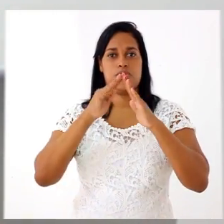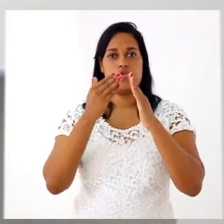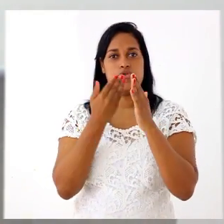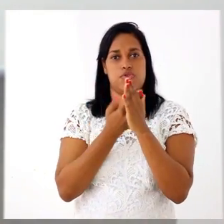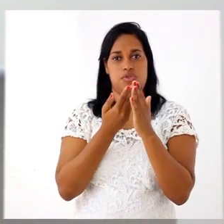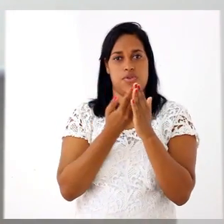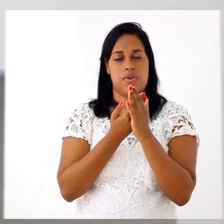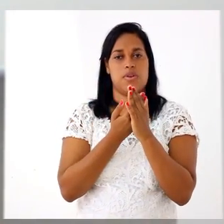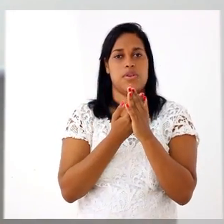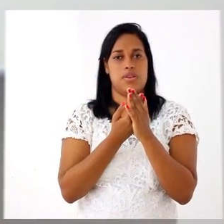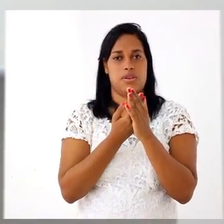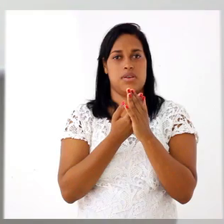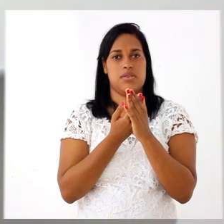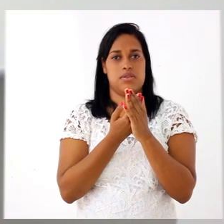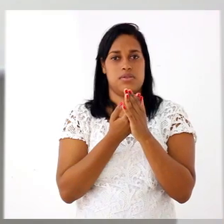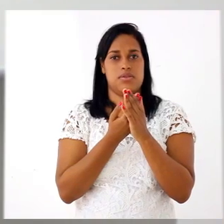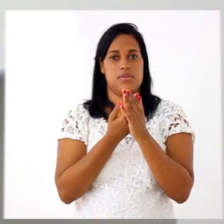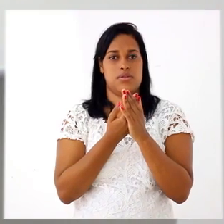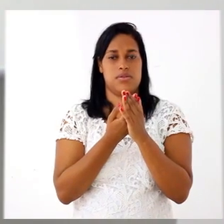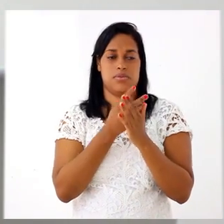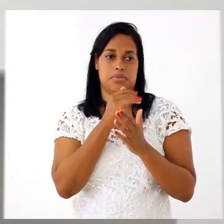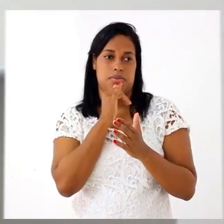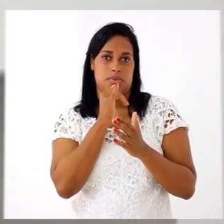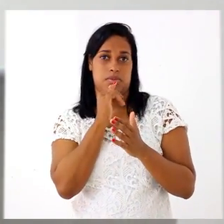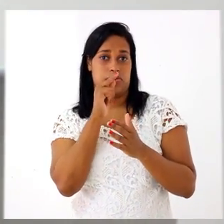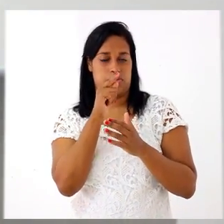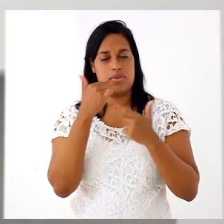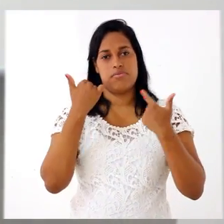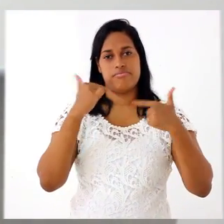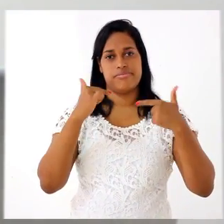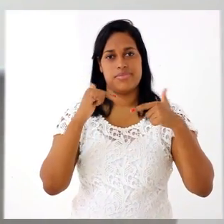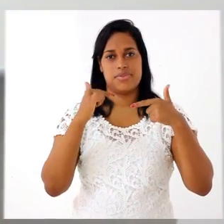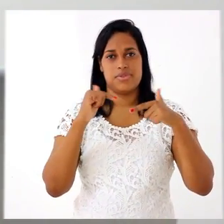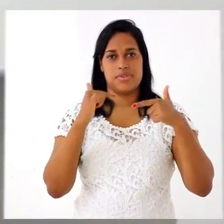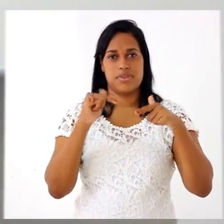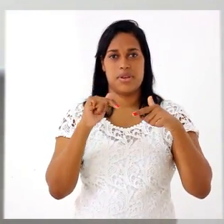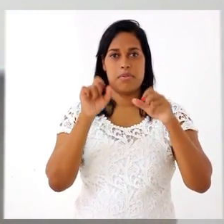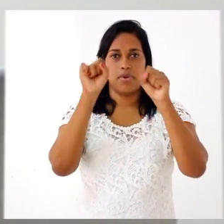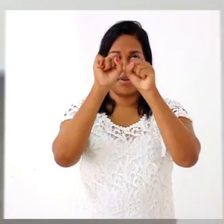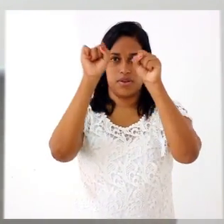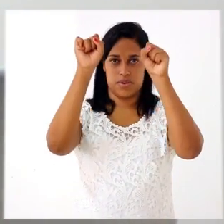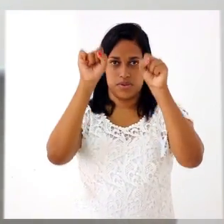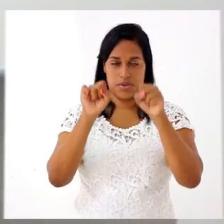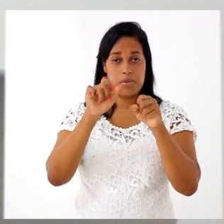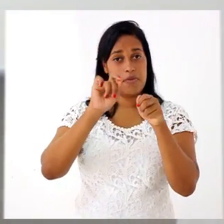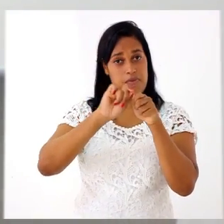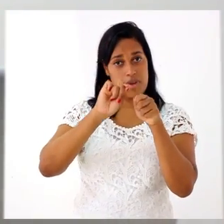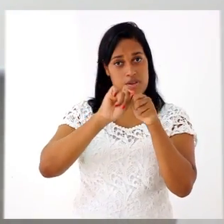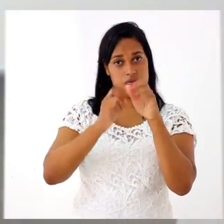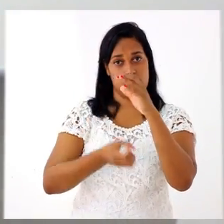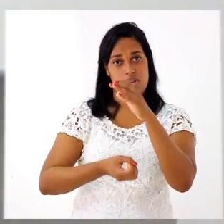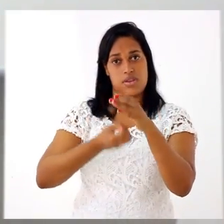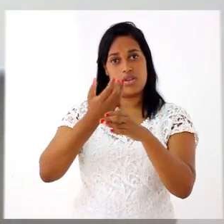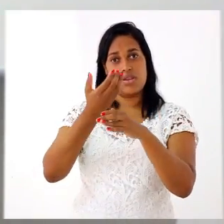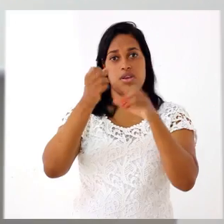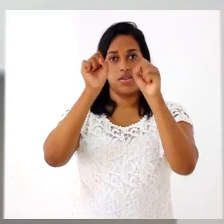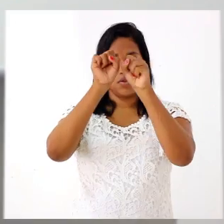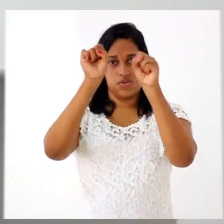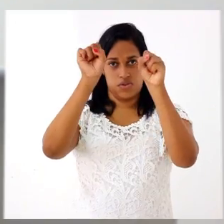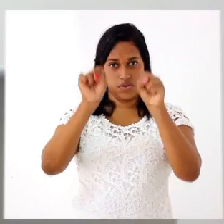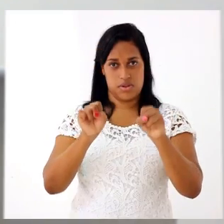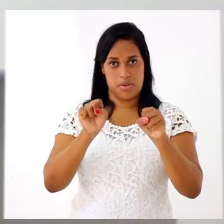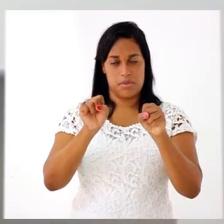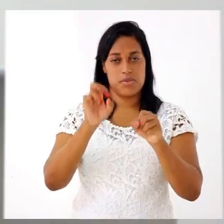Okay? Digamos que você trabalha para uma empresa de sistemas, que faz sistemas, e